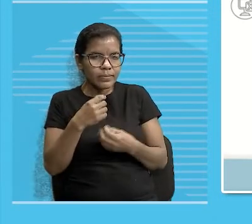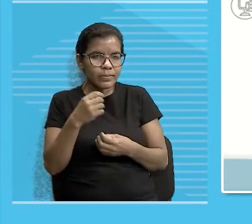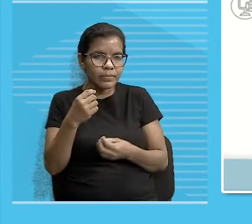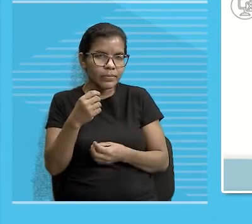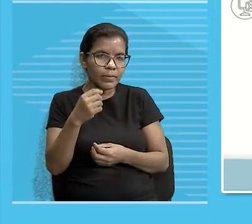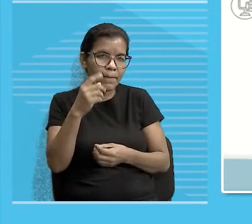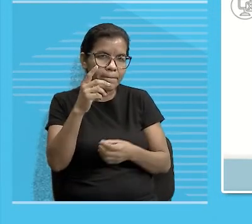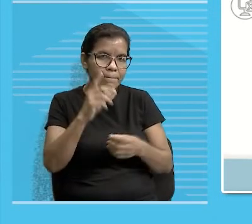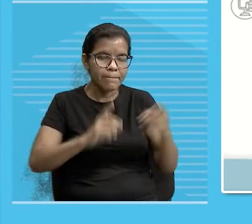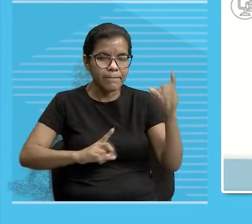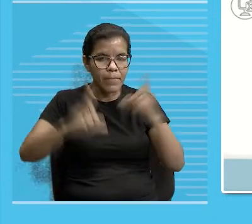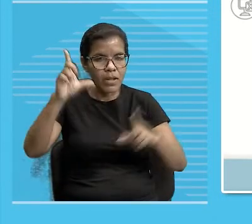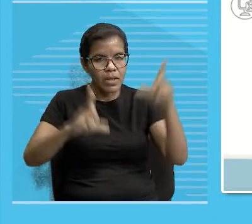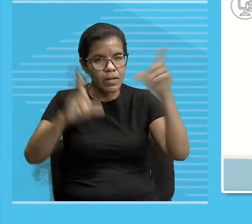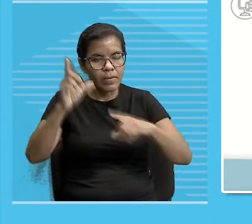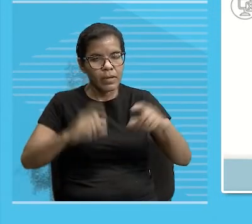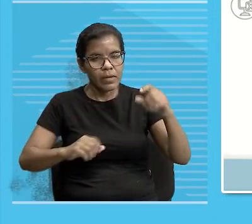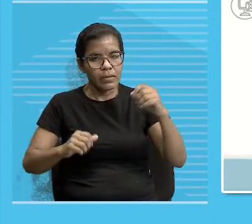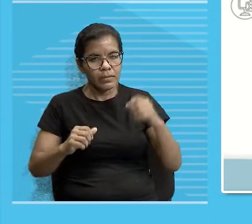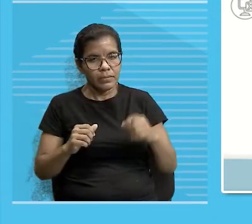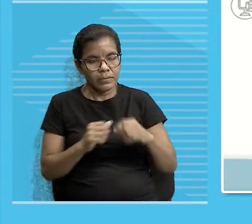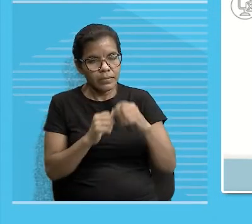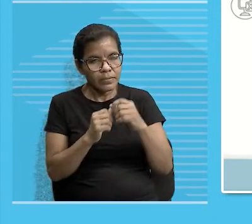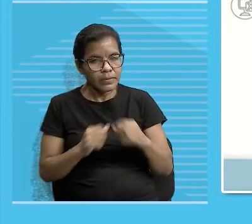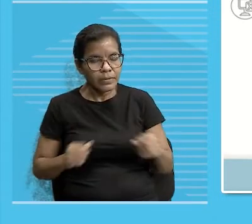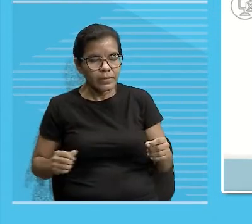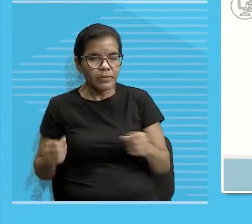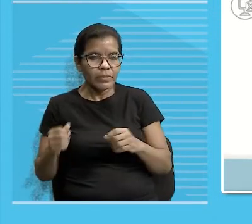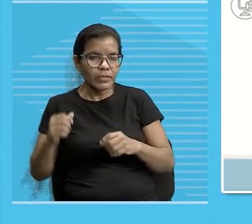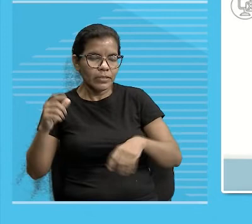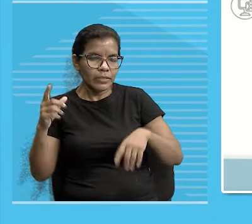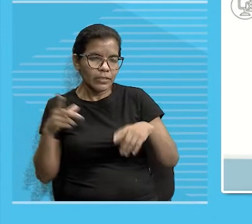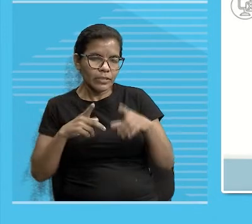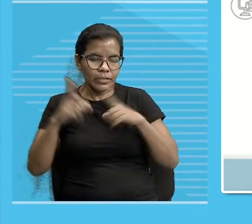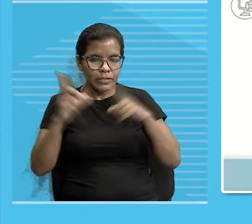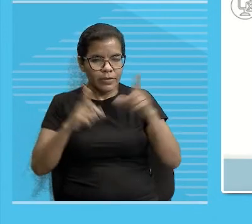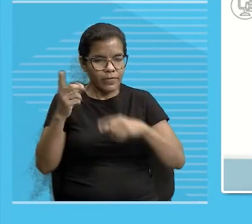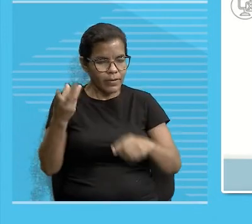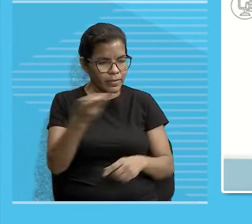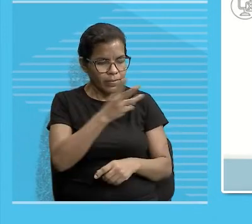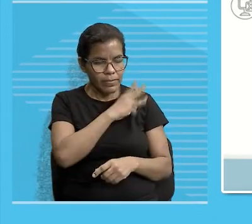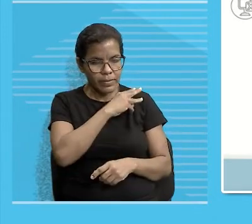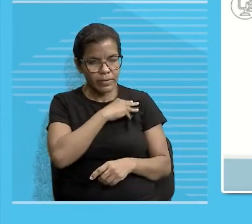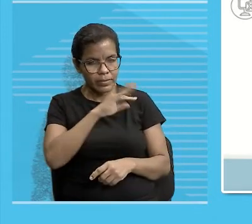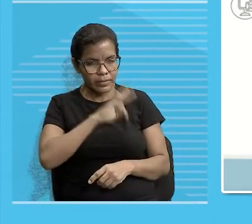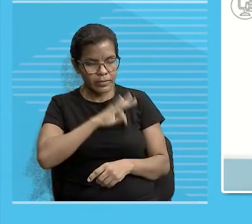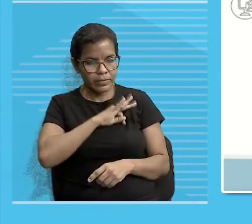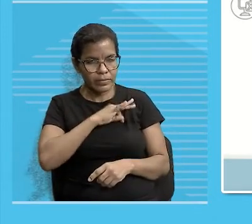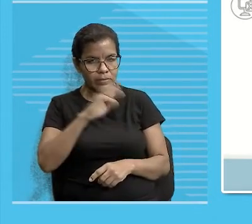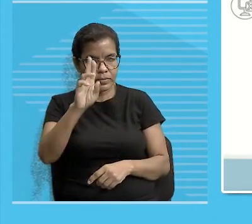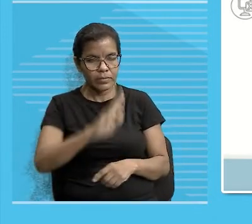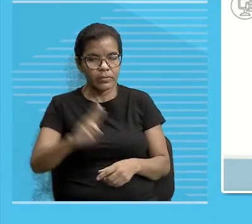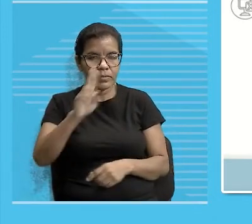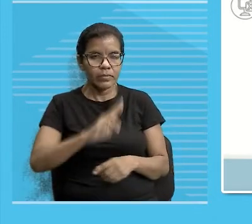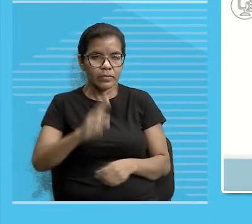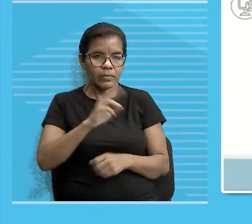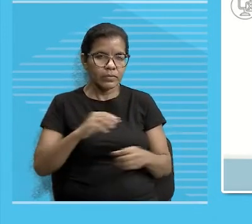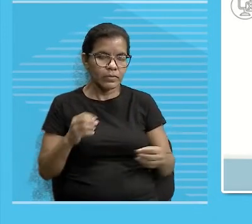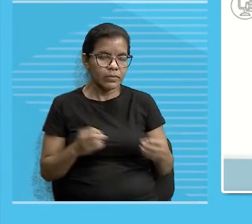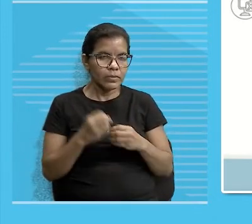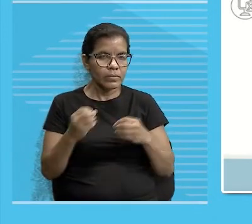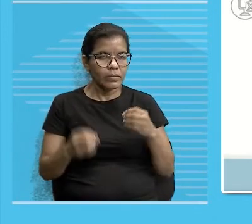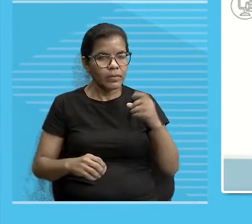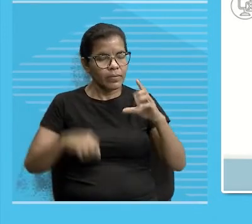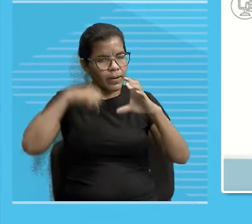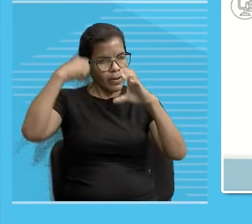programas do meio-dia, sensacionalista, né? Programas policiais, eles usam isso com a própria